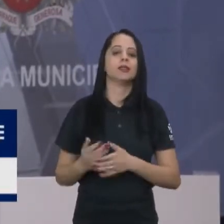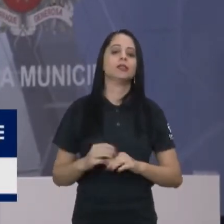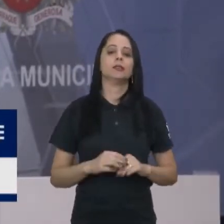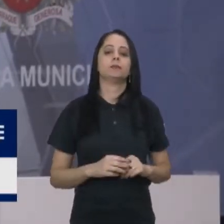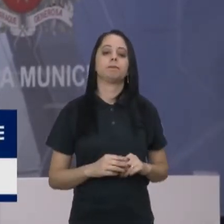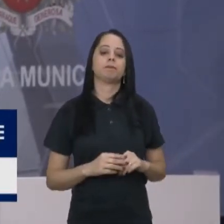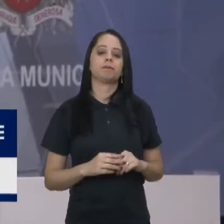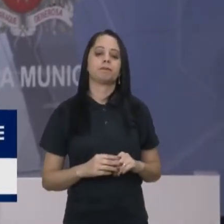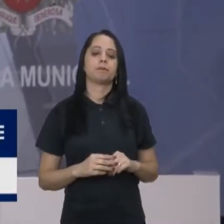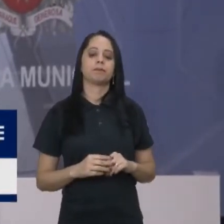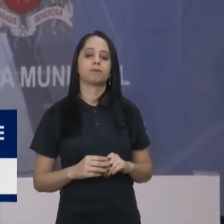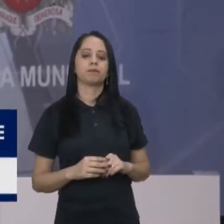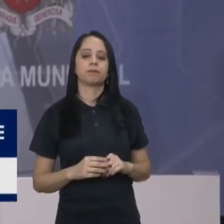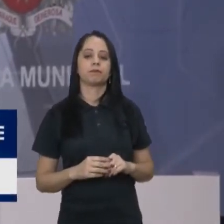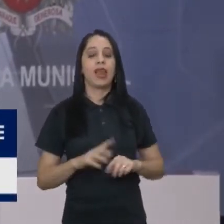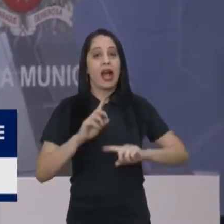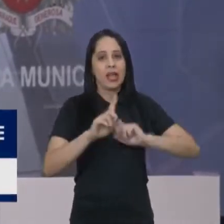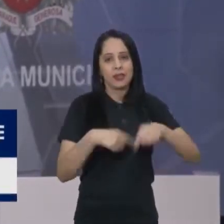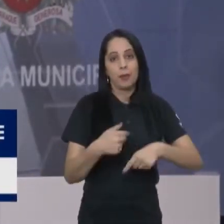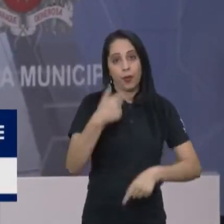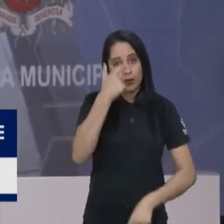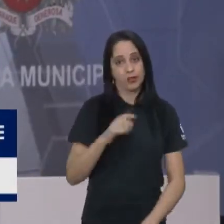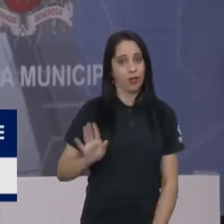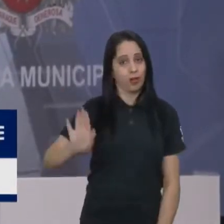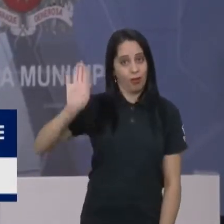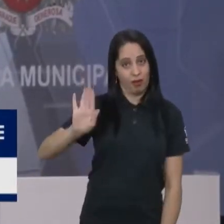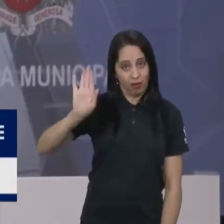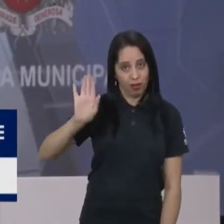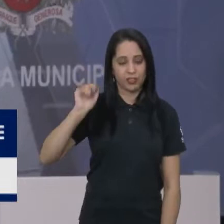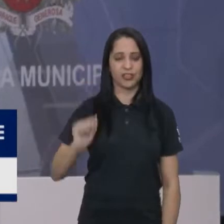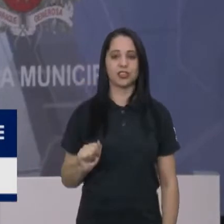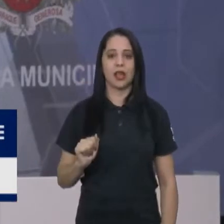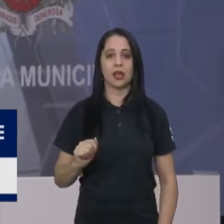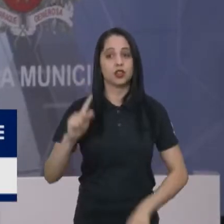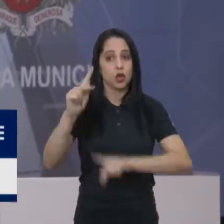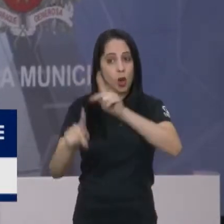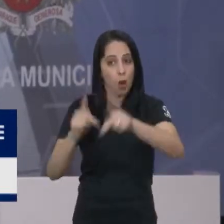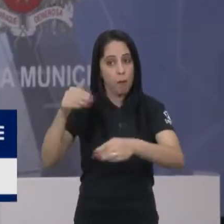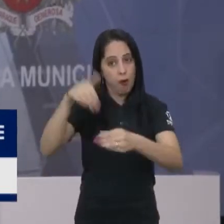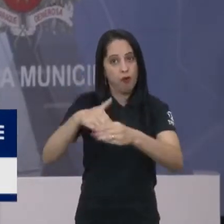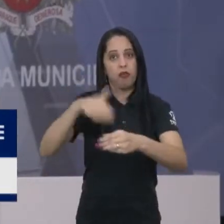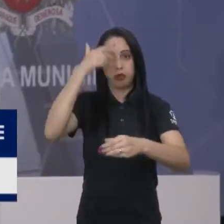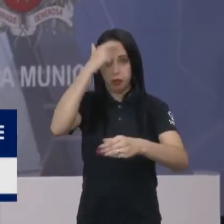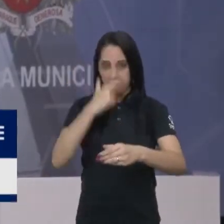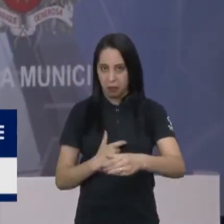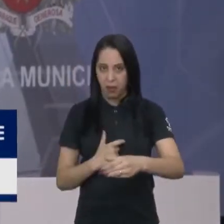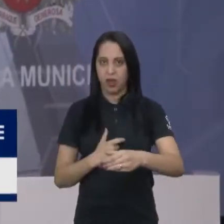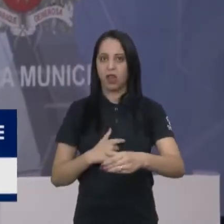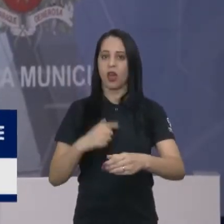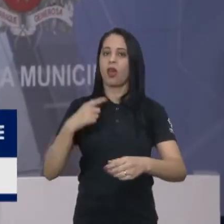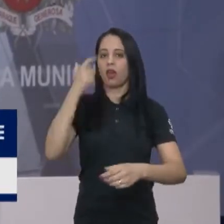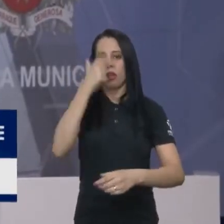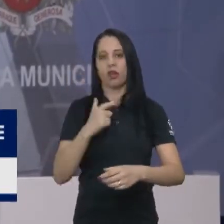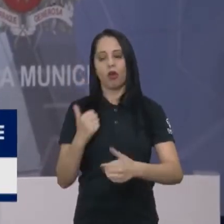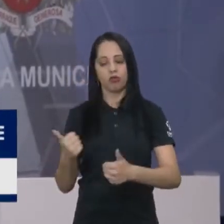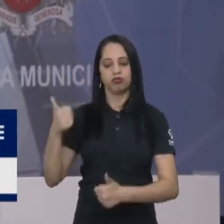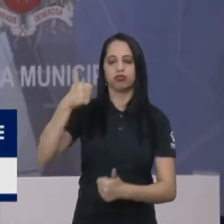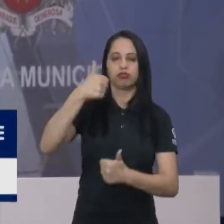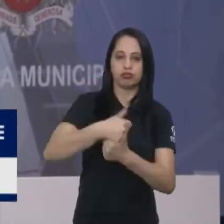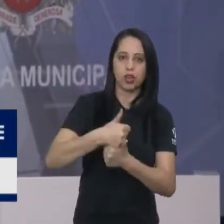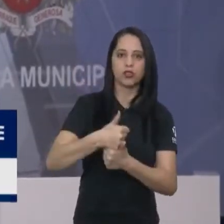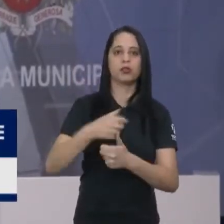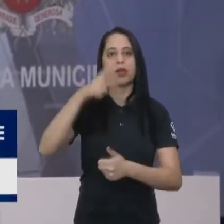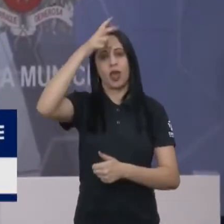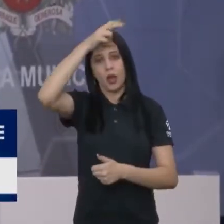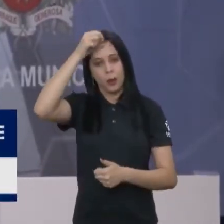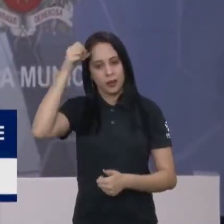ser o candidato daquele grupo, a população acabou confiando, me tornei prefeito, e aí, em um determinado momento, a gente resgata